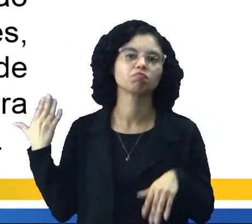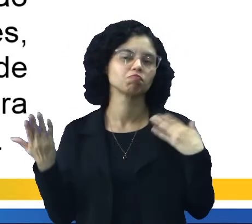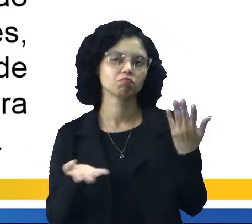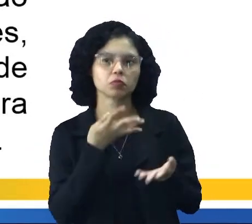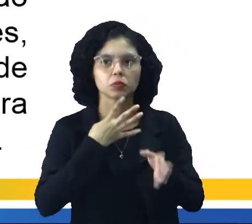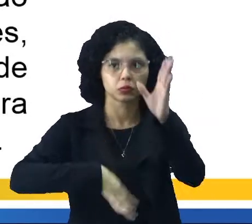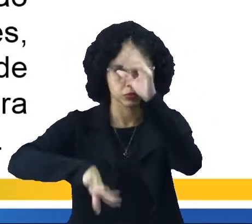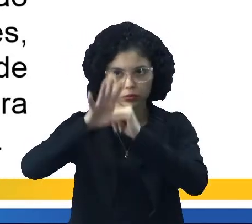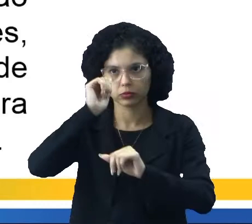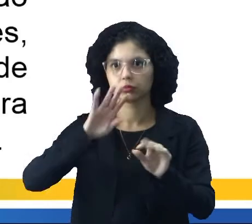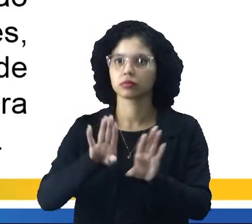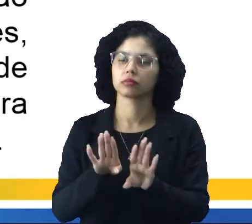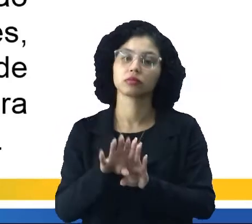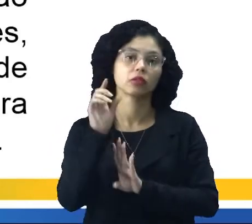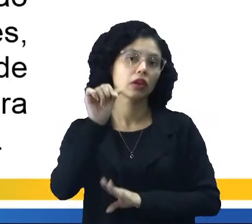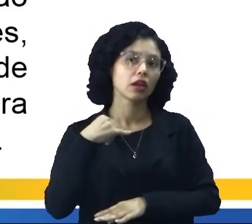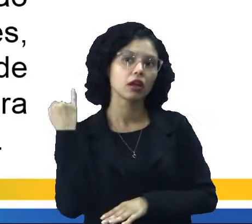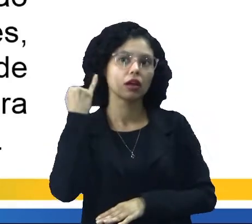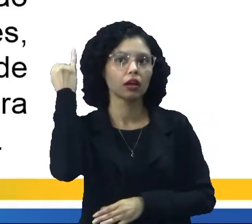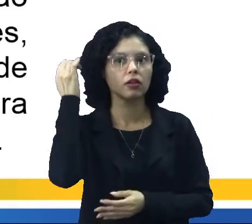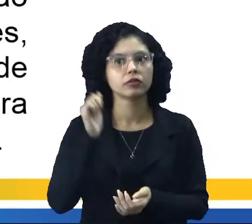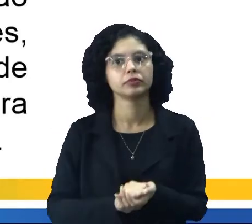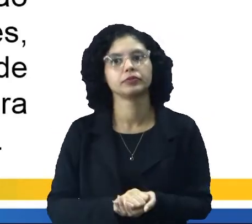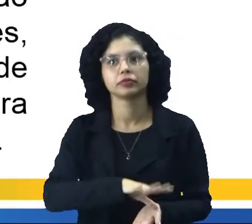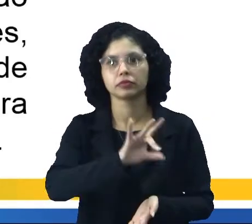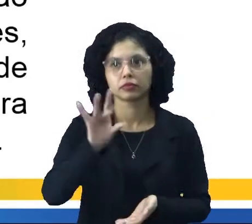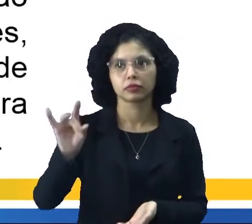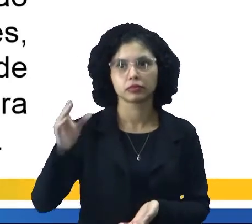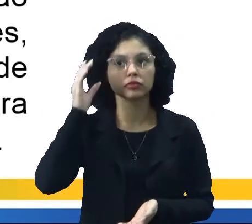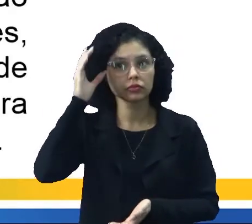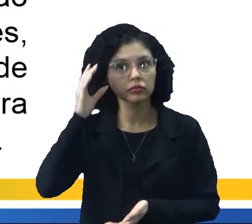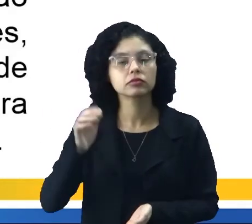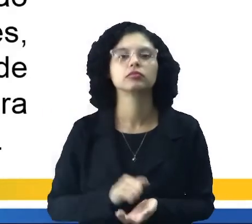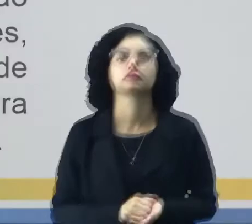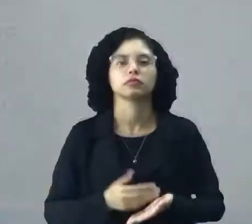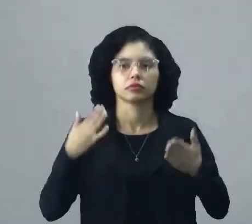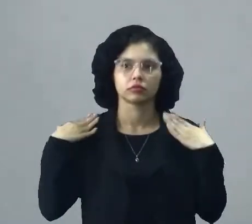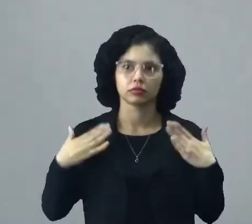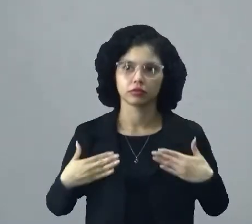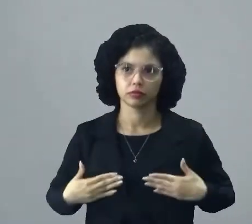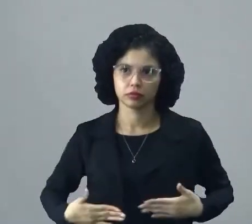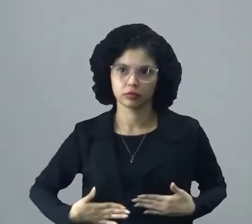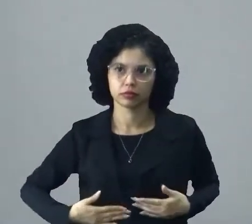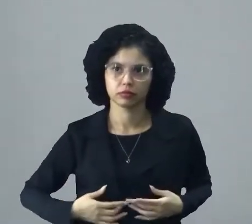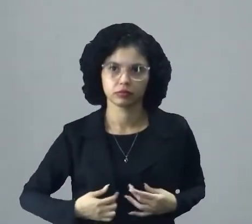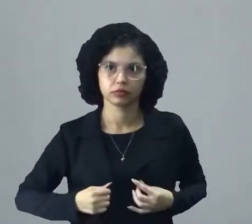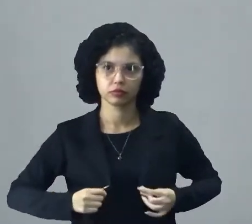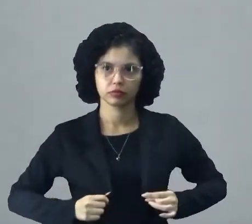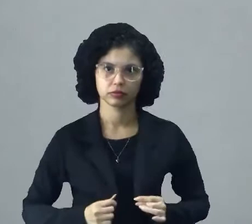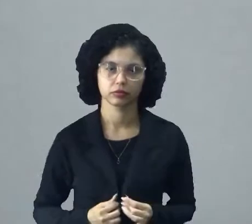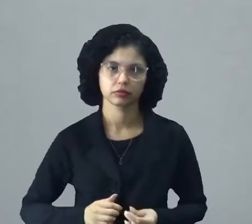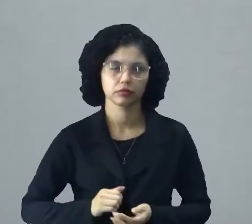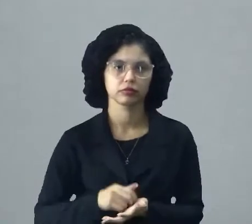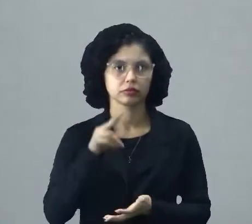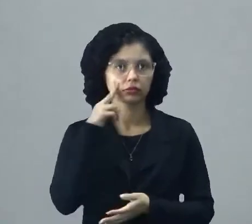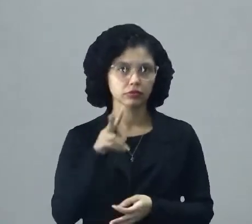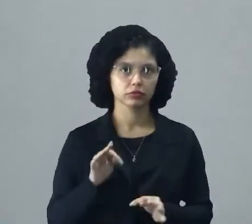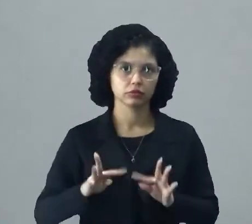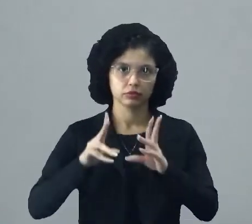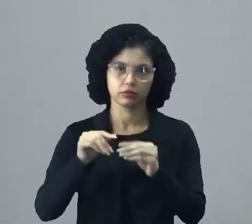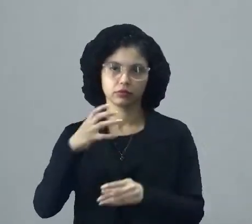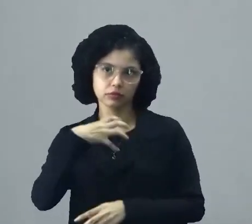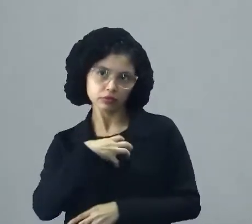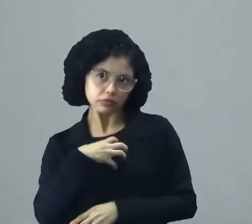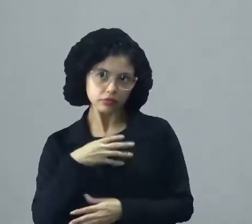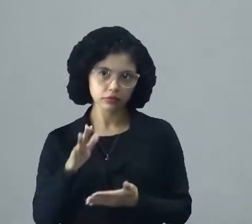e conhecimento, o que é crucial para a formação de indivíduos conscientes corporalmente. Vejam como tudo